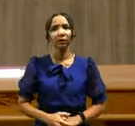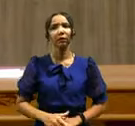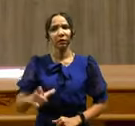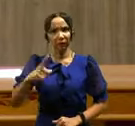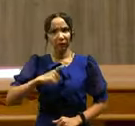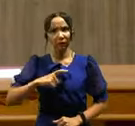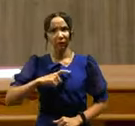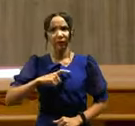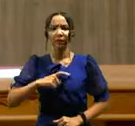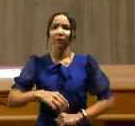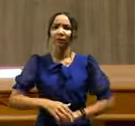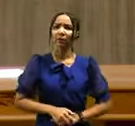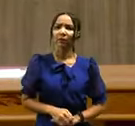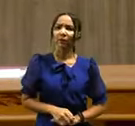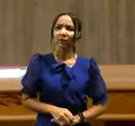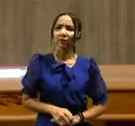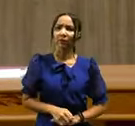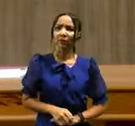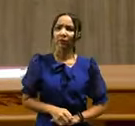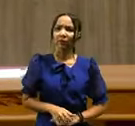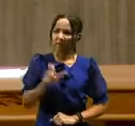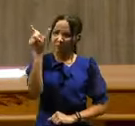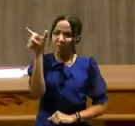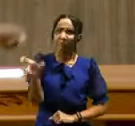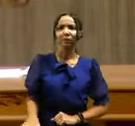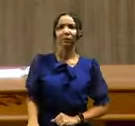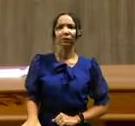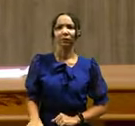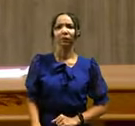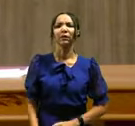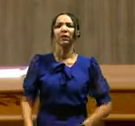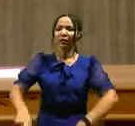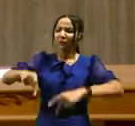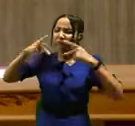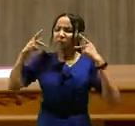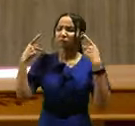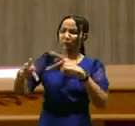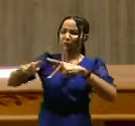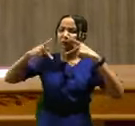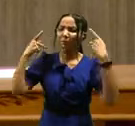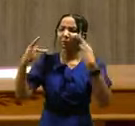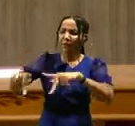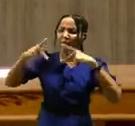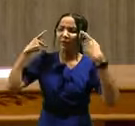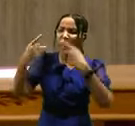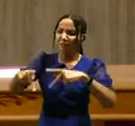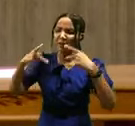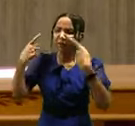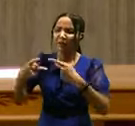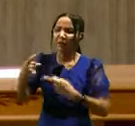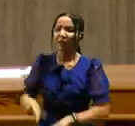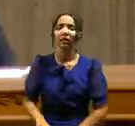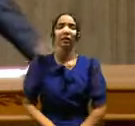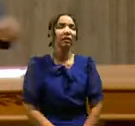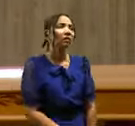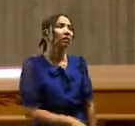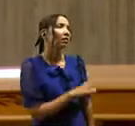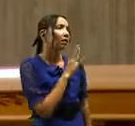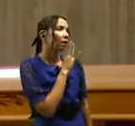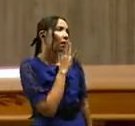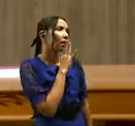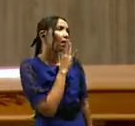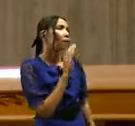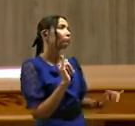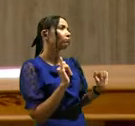solo que ele é estéril não tem quem altere ele o